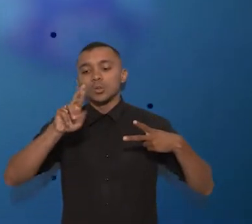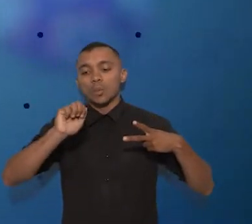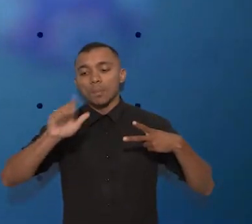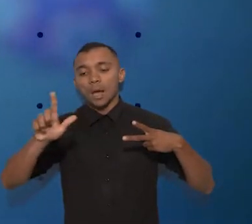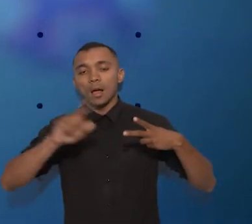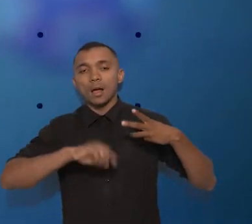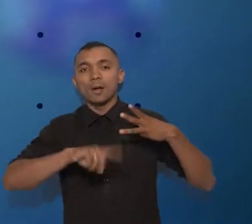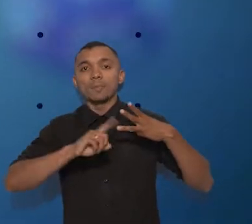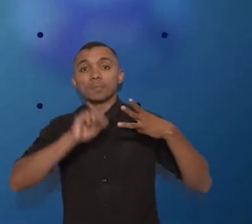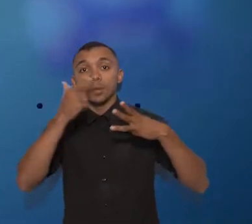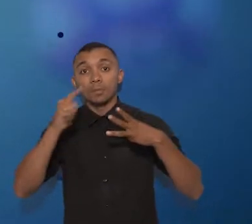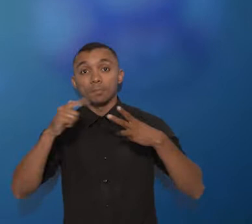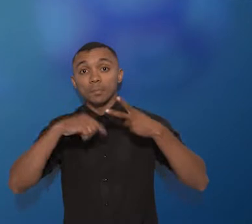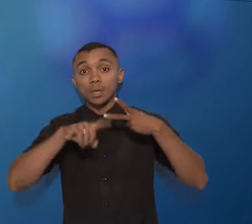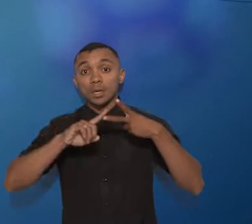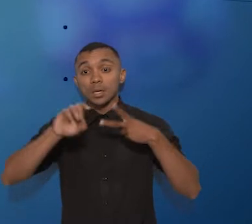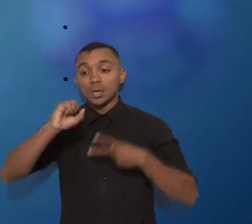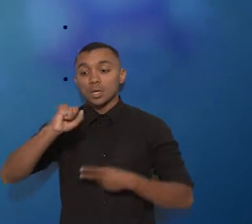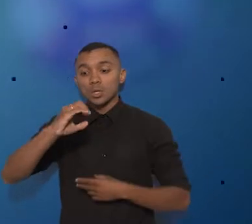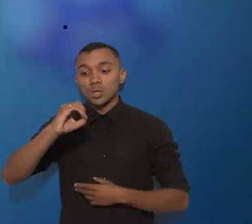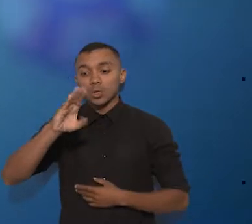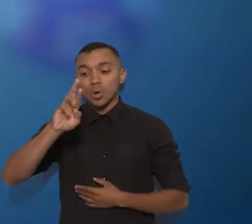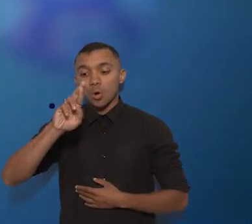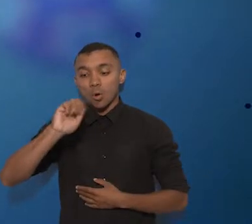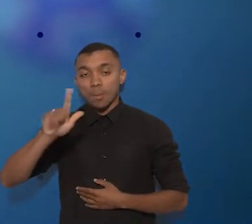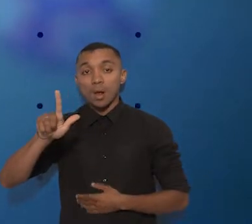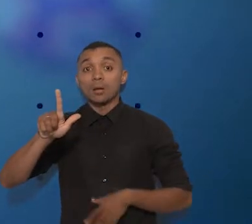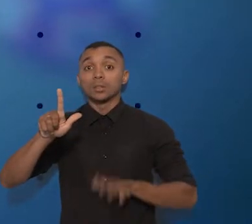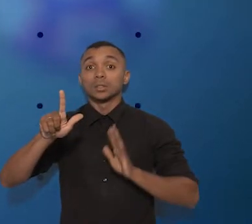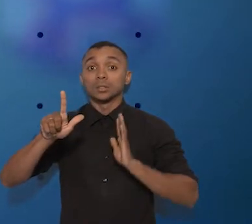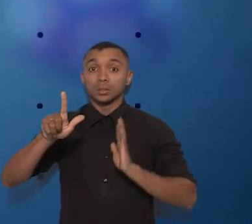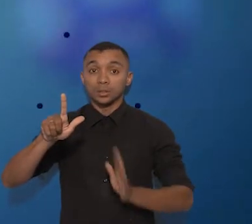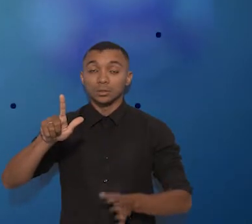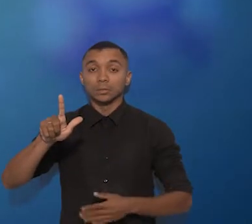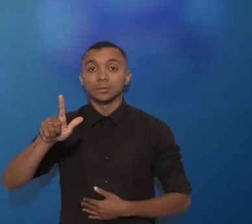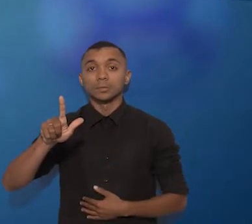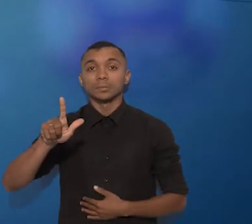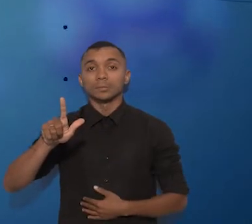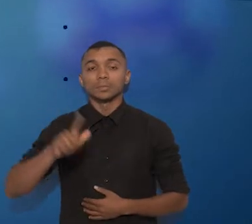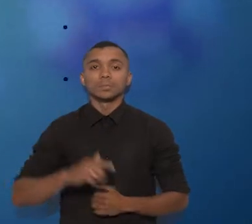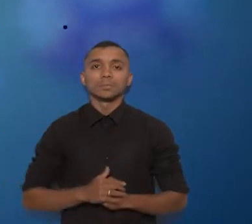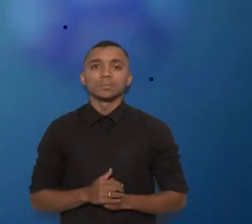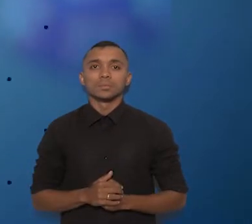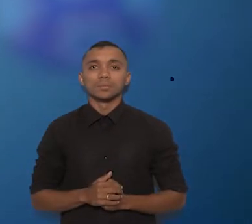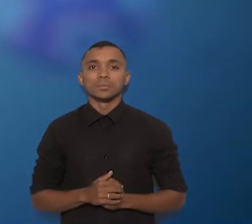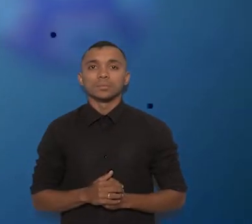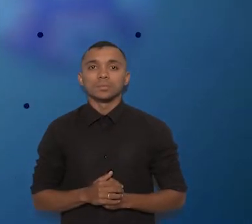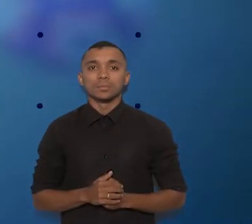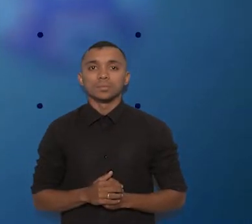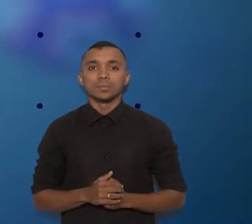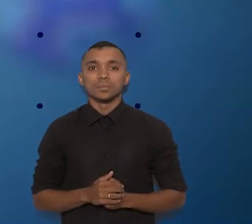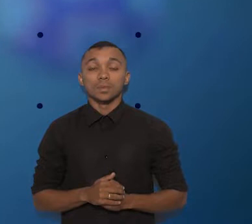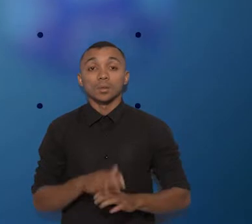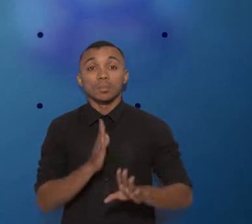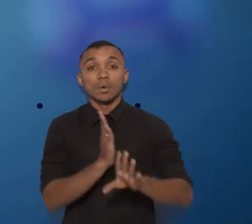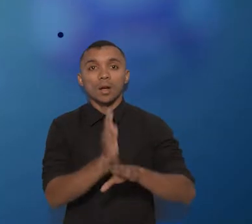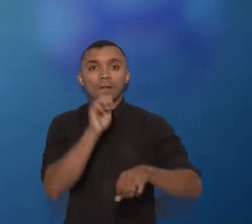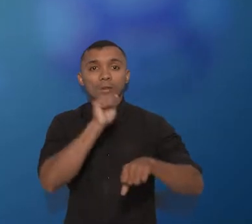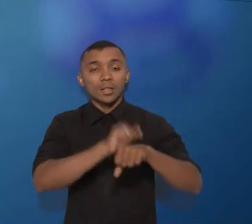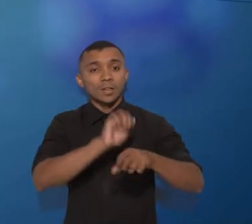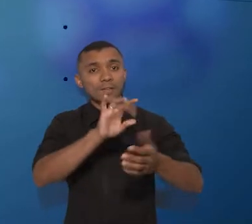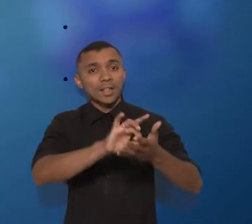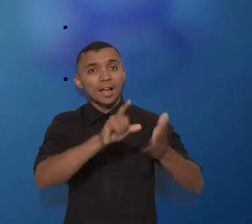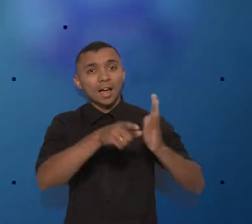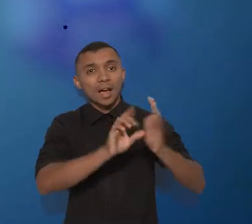entrar. O Sobral hoje está bem atrás dos outros, né? Entrou até nesse jogo, mas... Questão física tem pesado também. Contra o Fortaleza ele já entrou super mal, né?